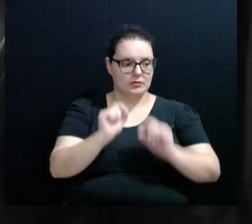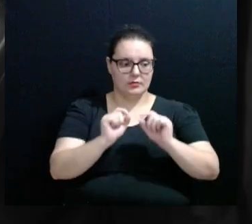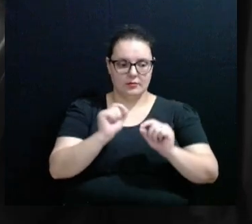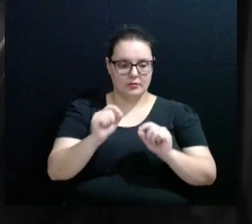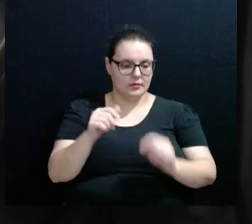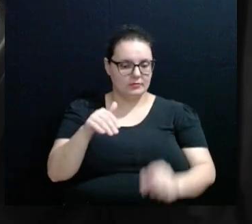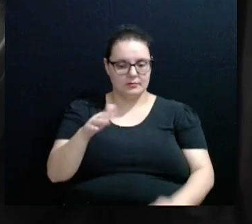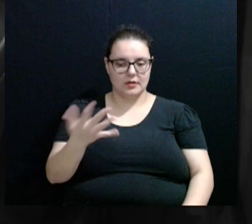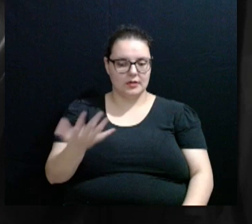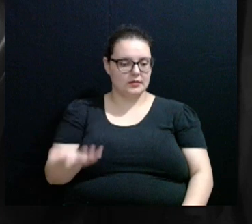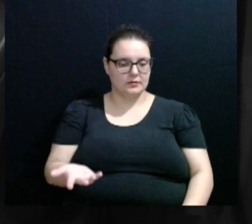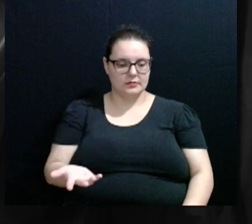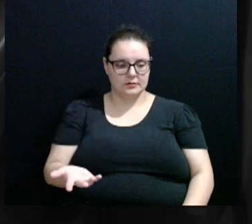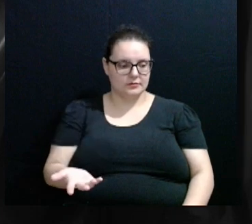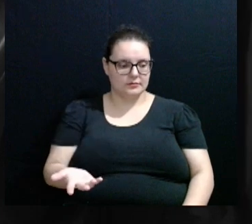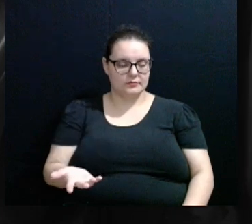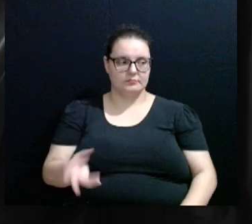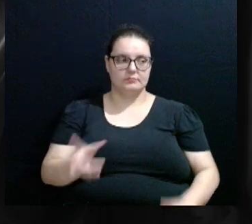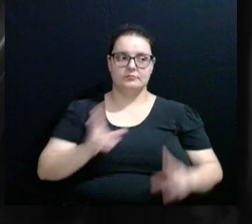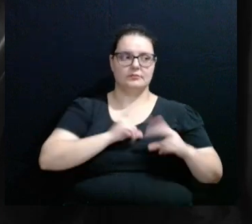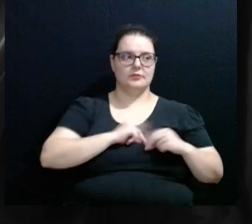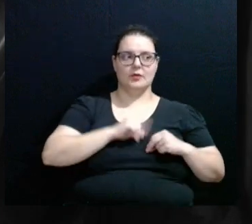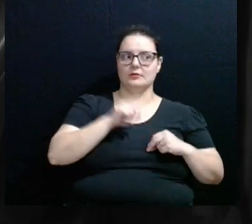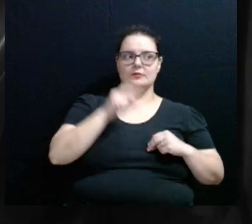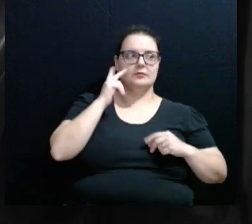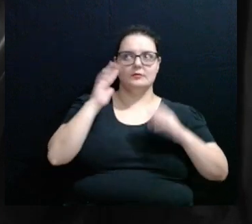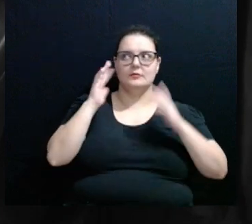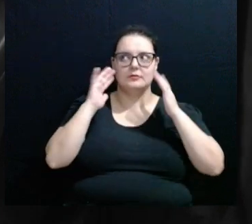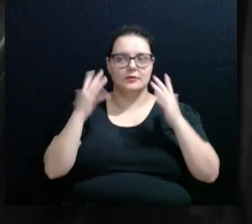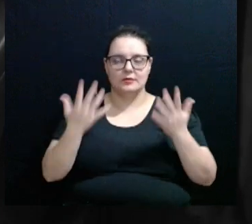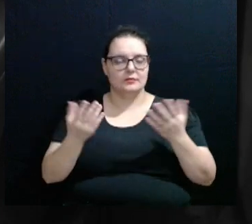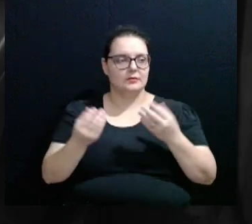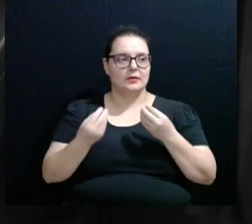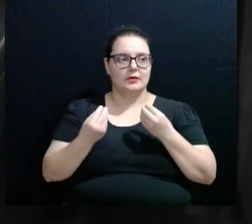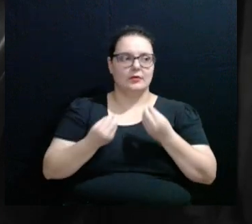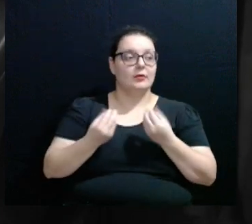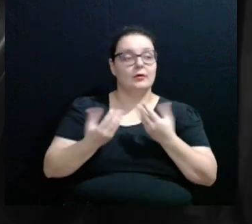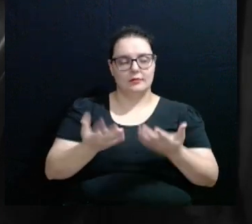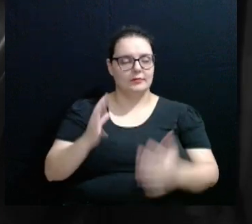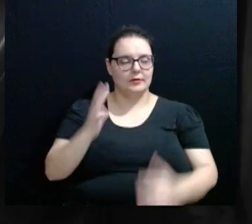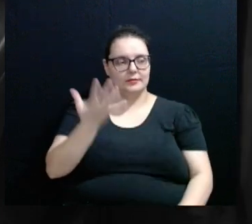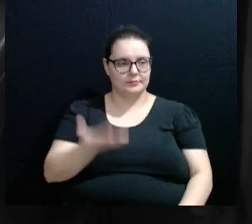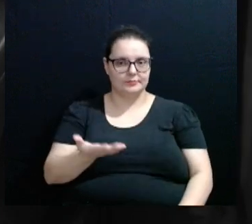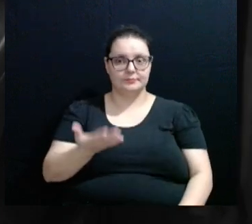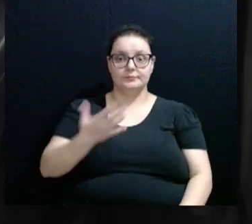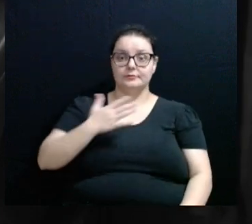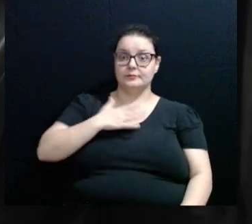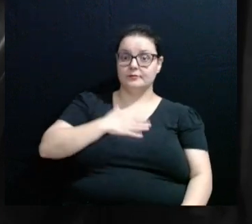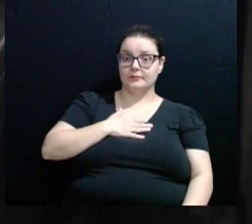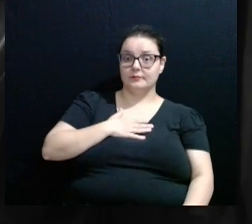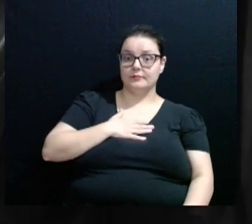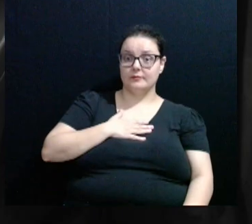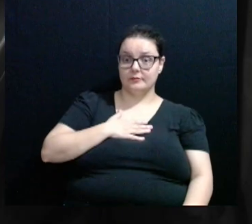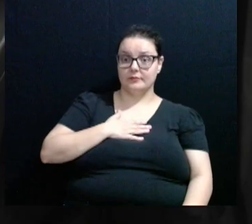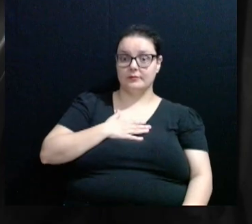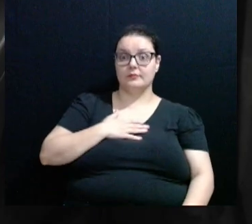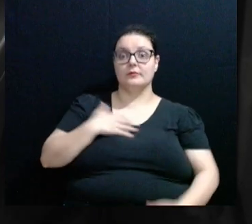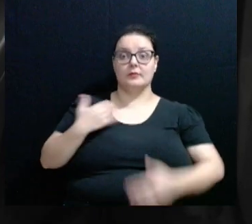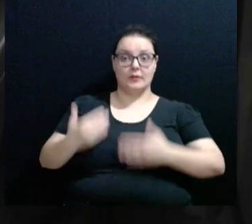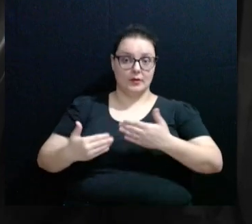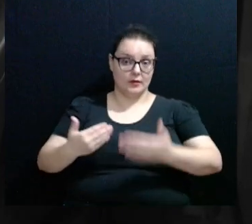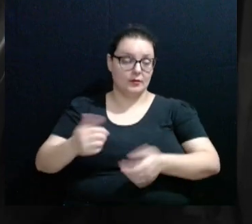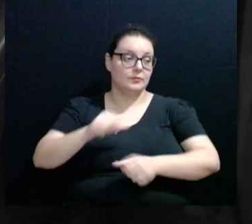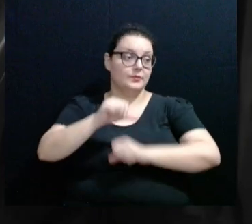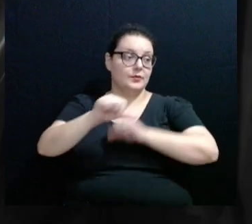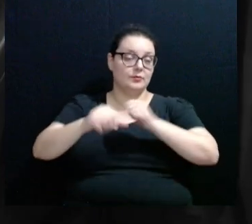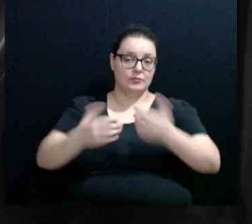te... falou, nossa, eu não imaginava que era assim. Como foi isso para você? Para mim foi um processo de transformação.